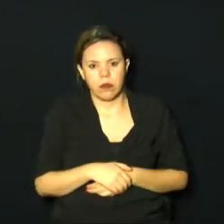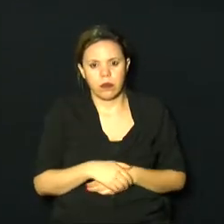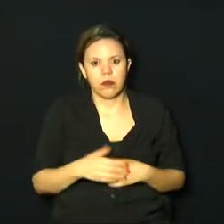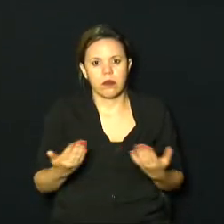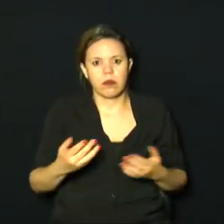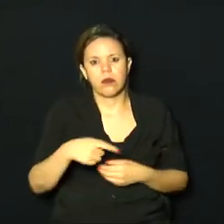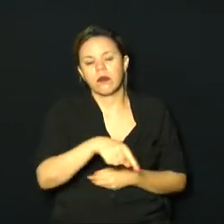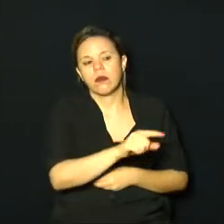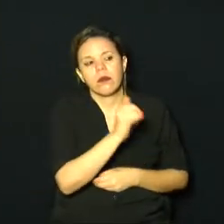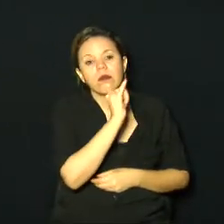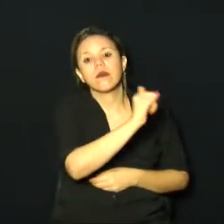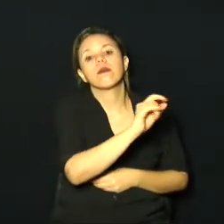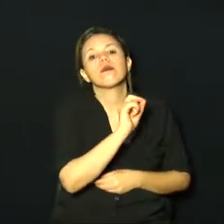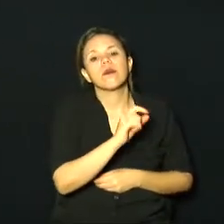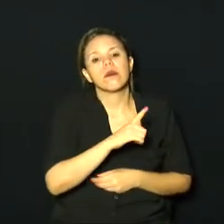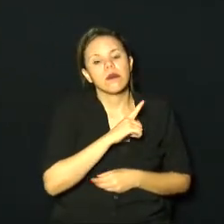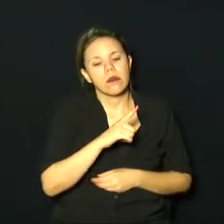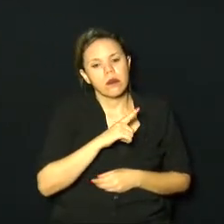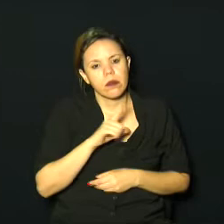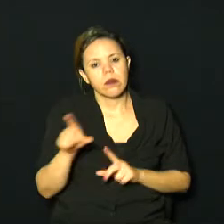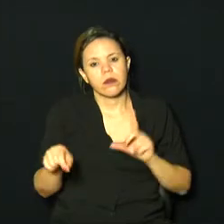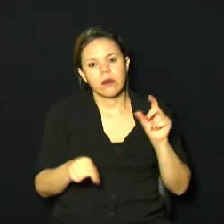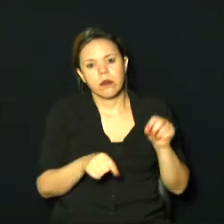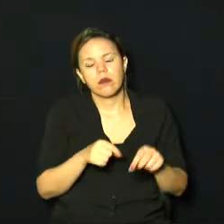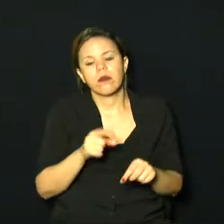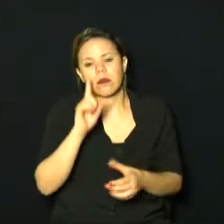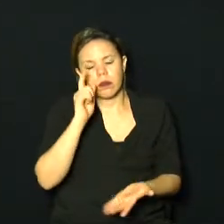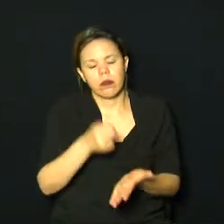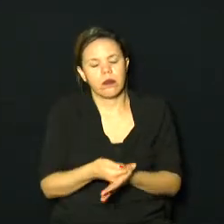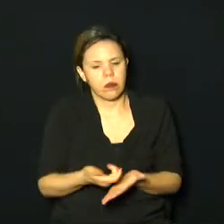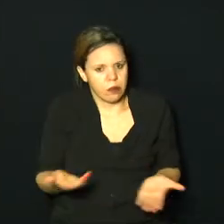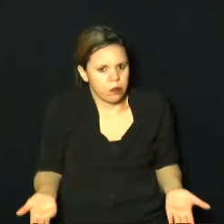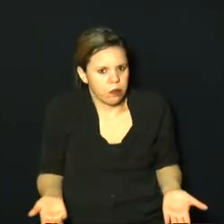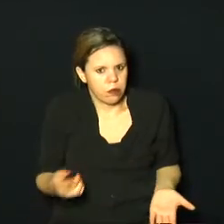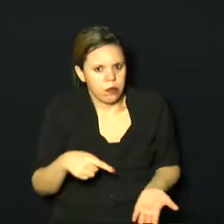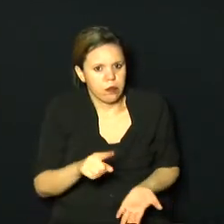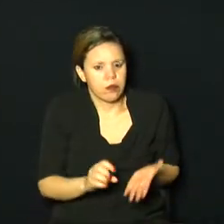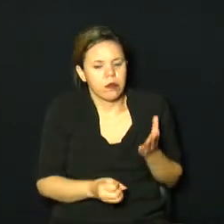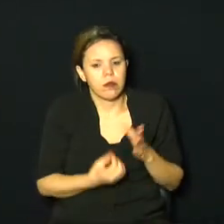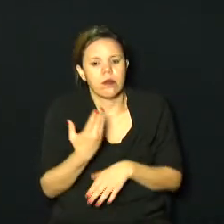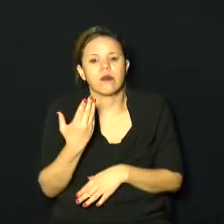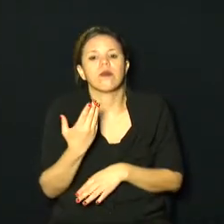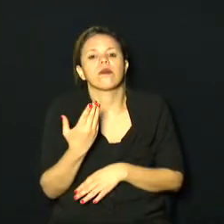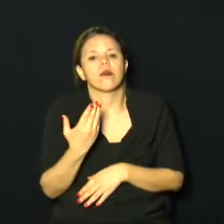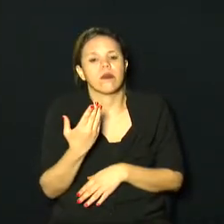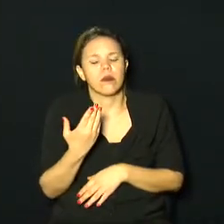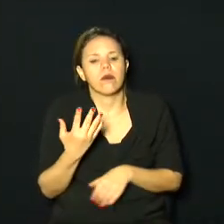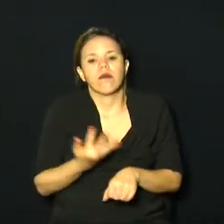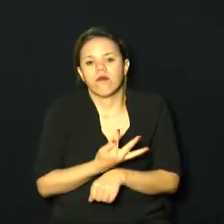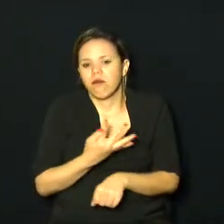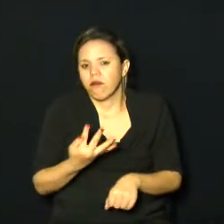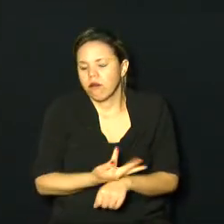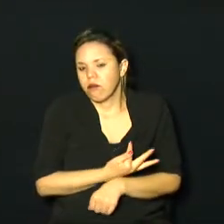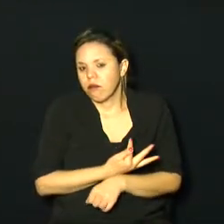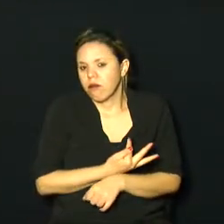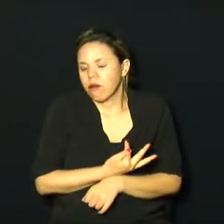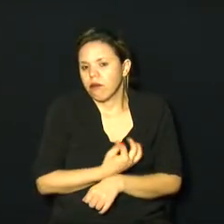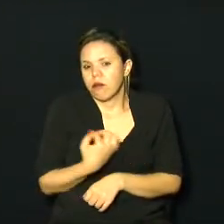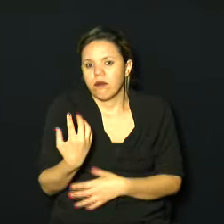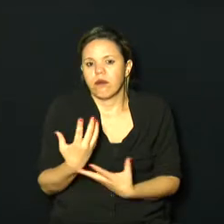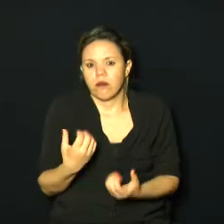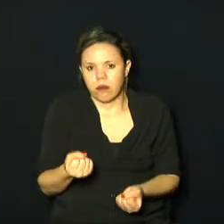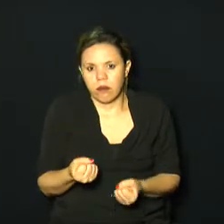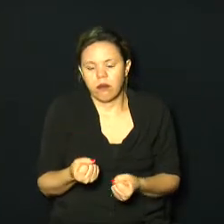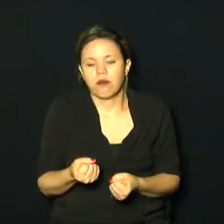vai lá para dizer que tem alternativa, que tem como garantir. Quando isso for plenamente esgotado, aí nós vamos discutir